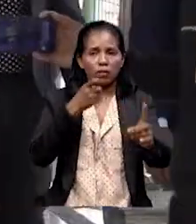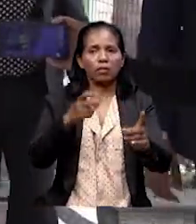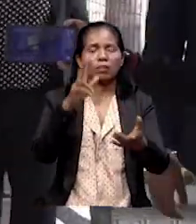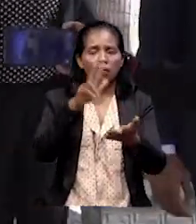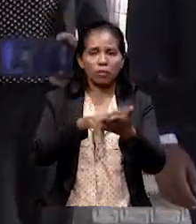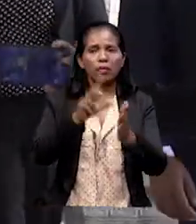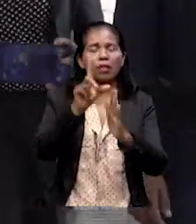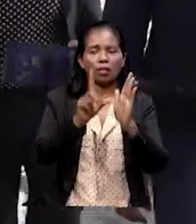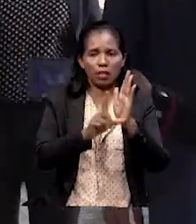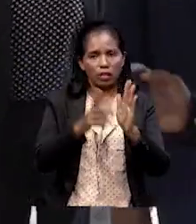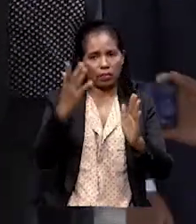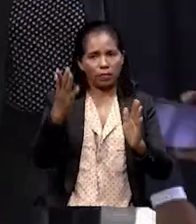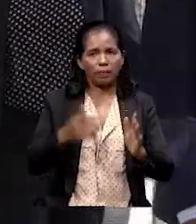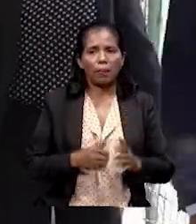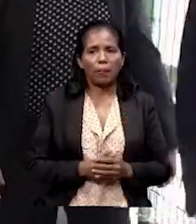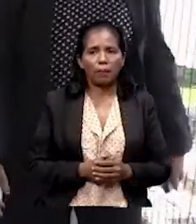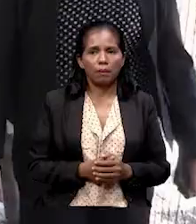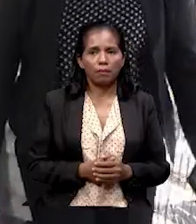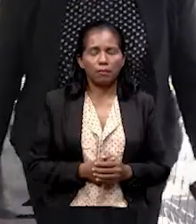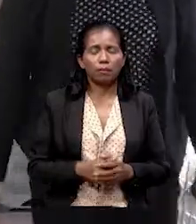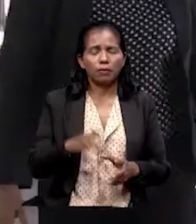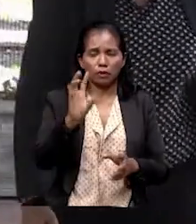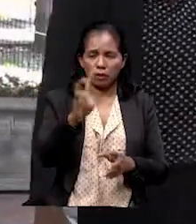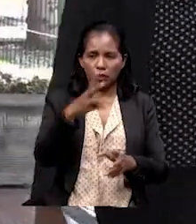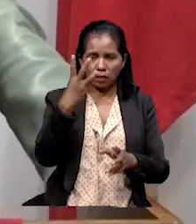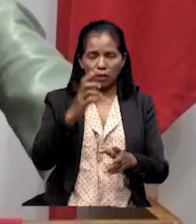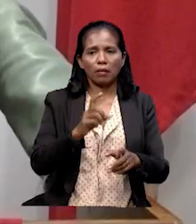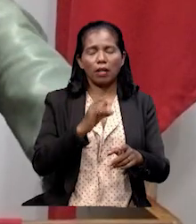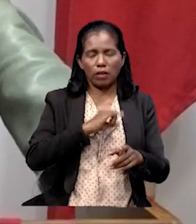refere. 16, parece, a senhora